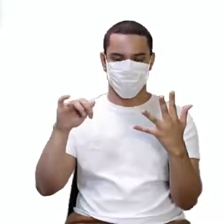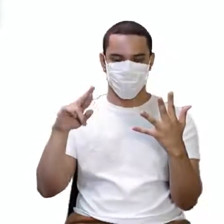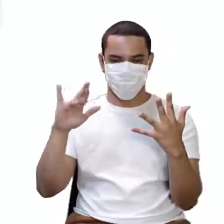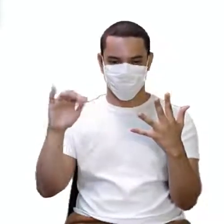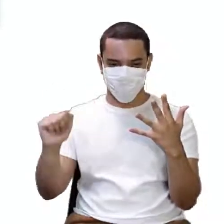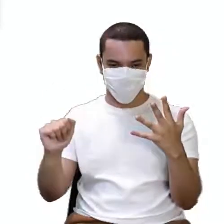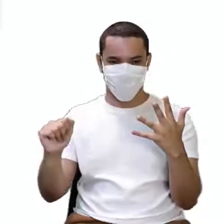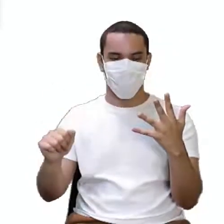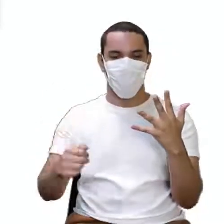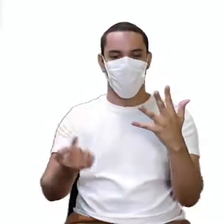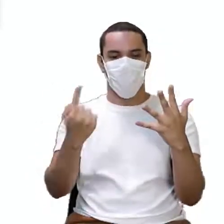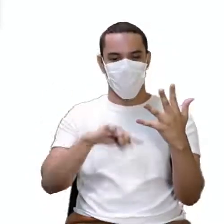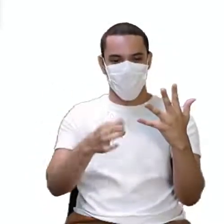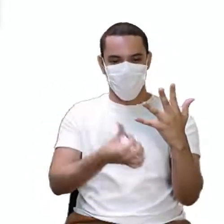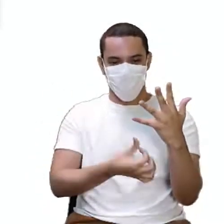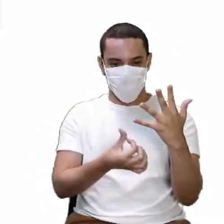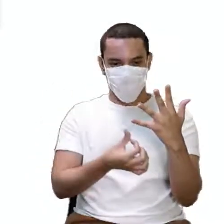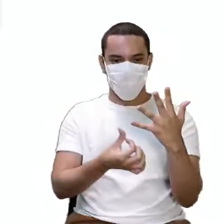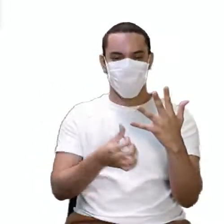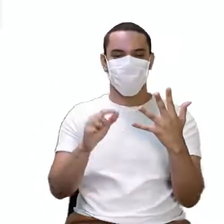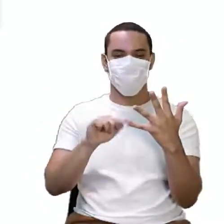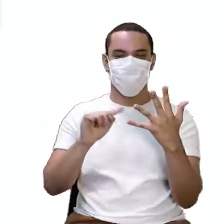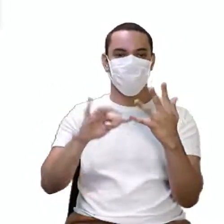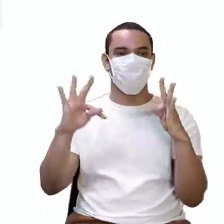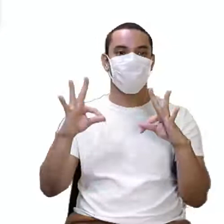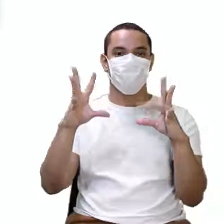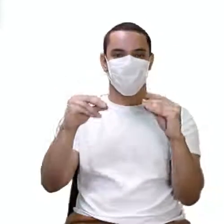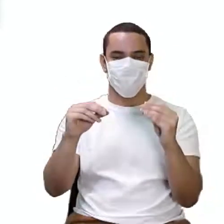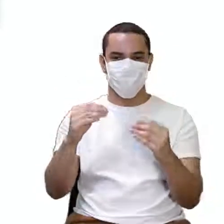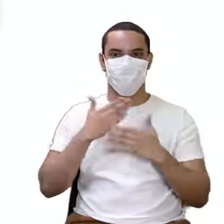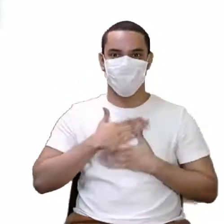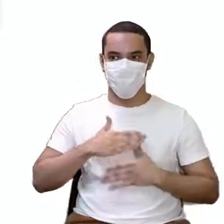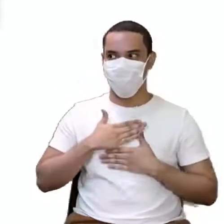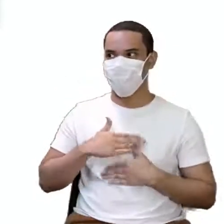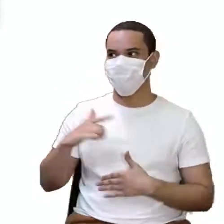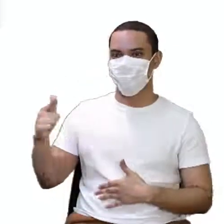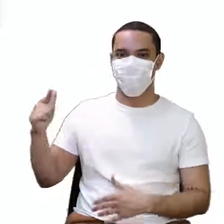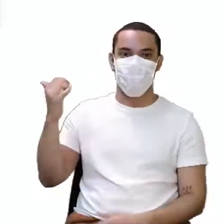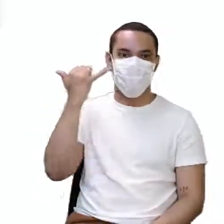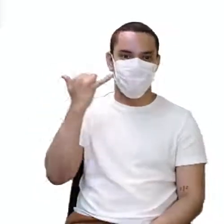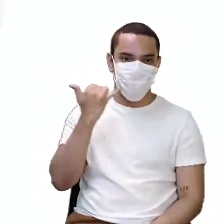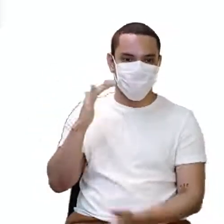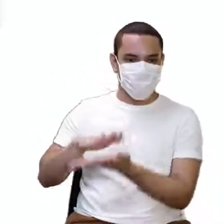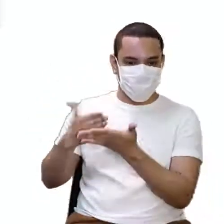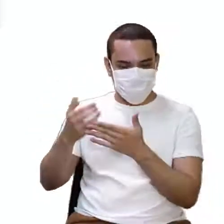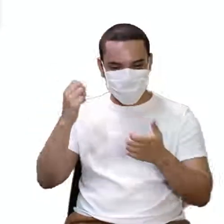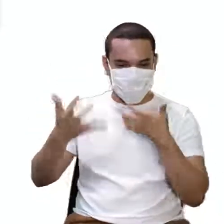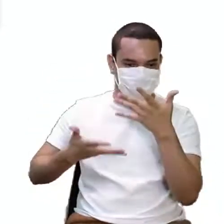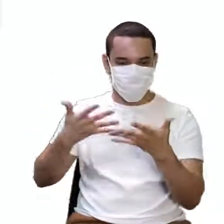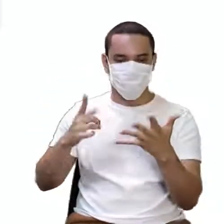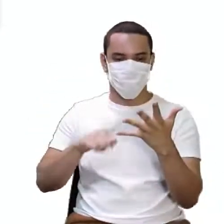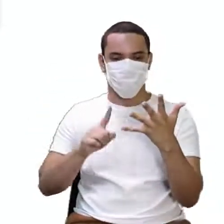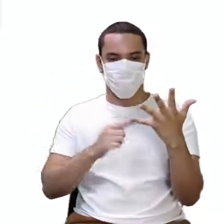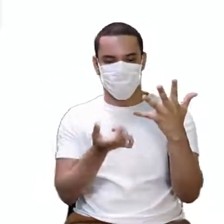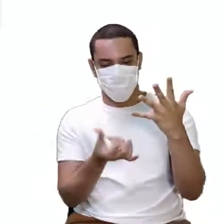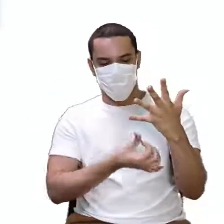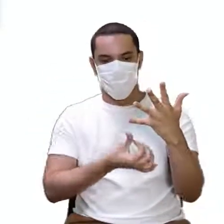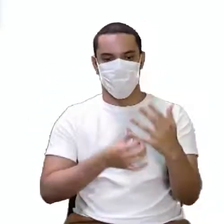simplesiomorfias. Eita, deixa eu dar um tempo pro Vitor, senão ele me esgana hoje. E as